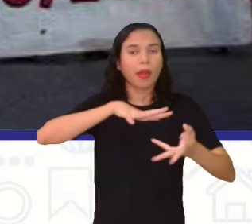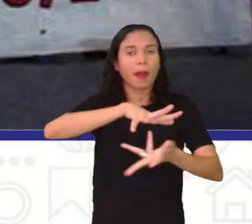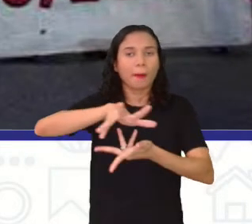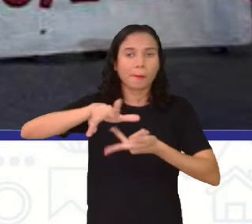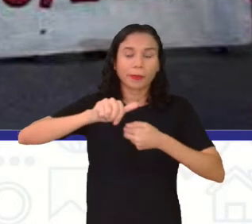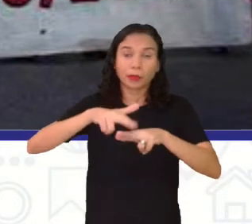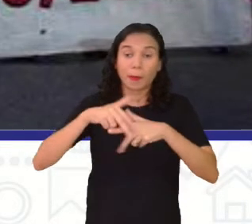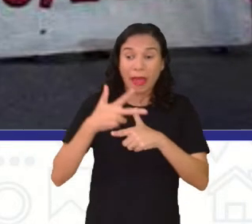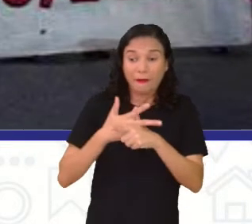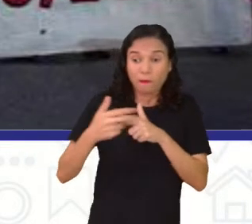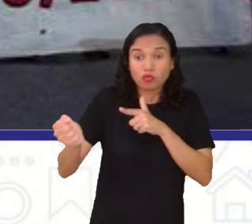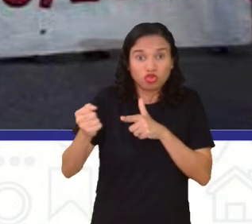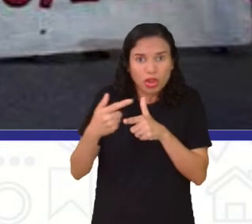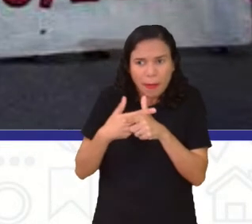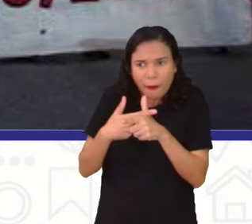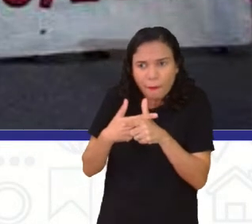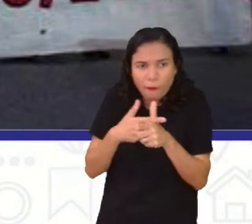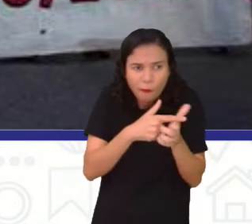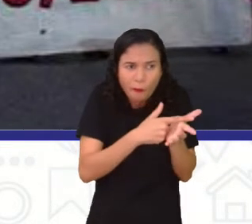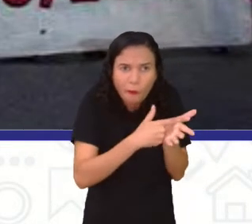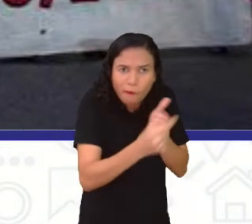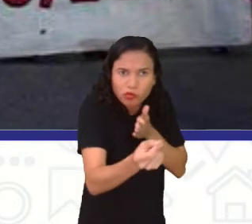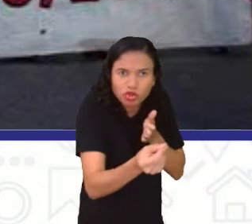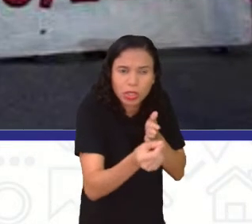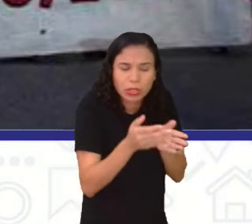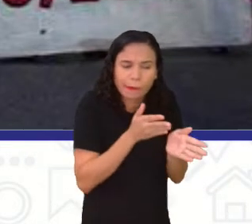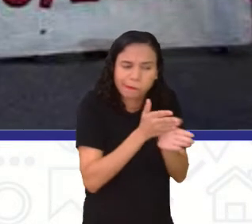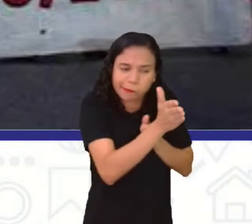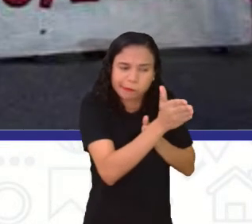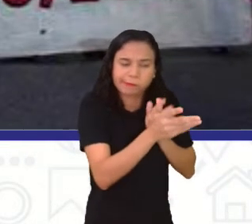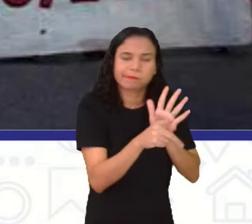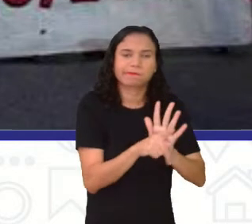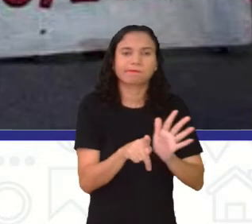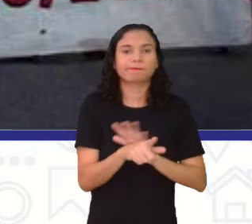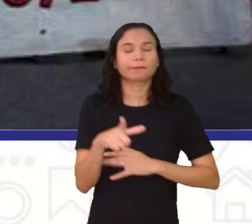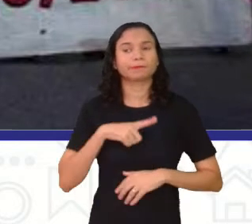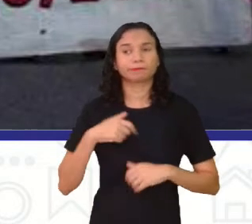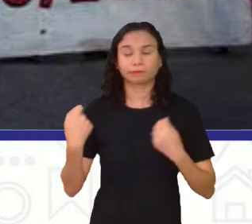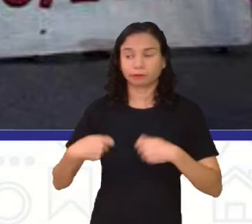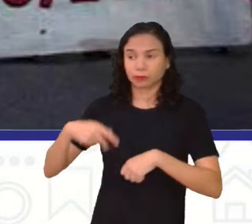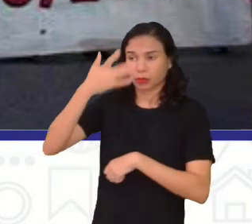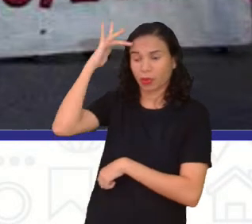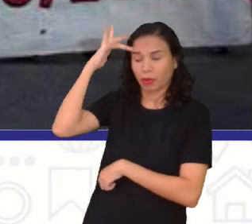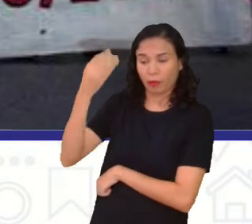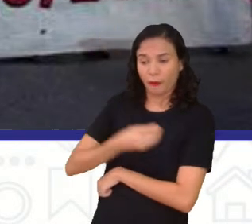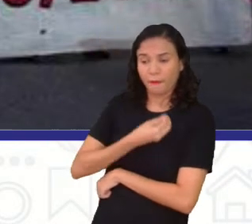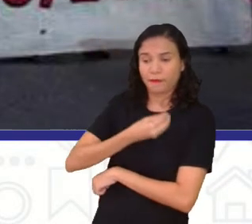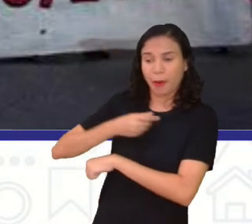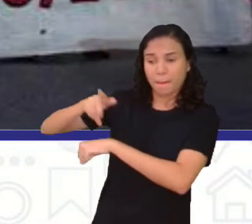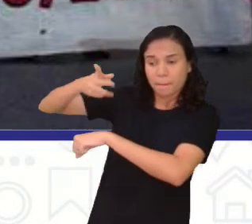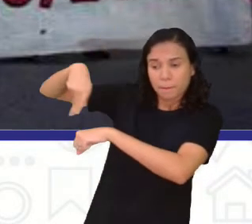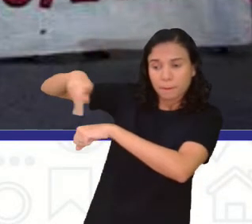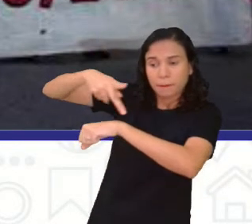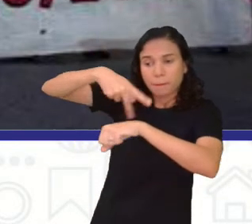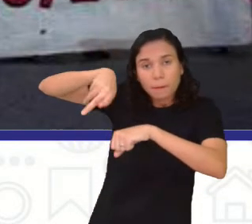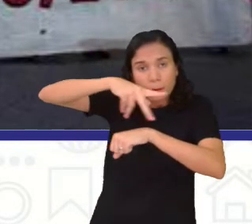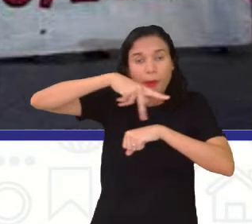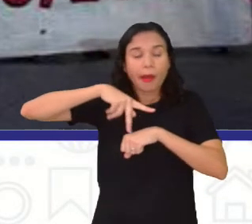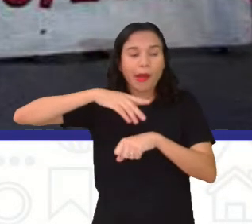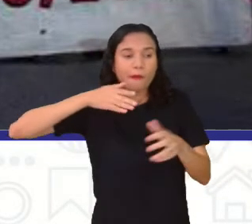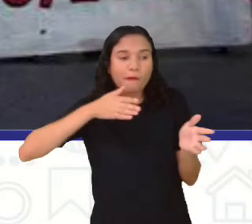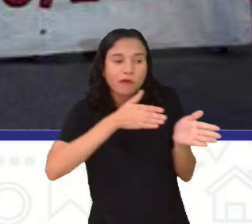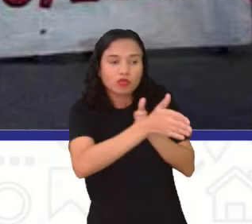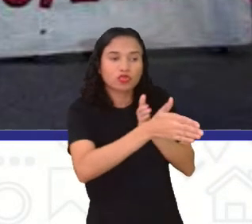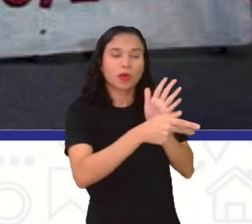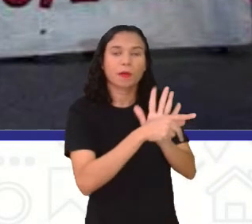para fugir da guerra, né, os habitantes, né, dessas nações, eles fugiram, né, para outros